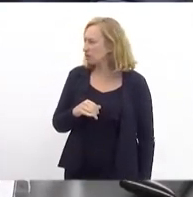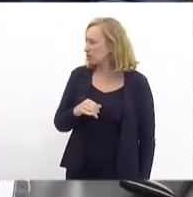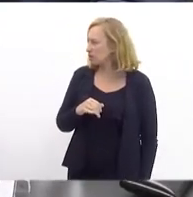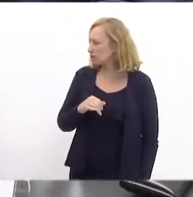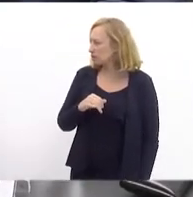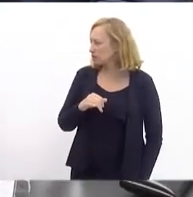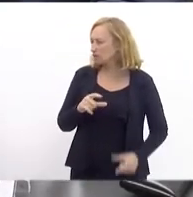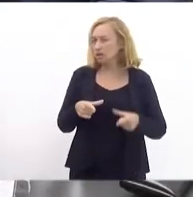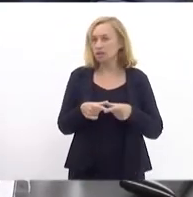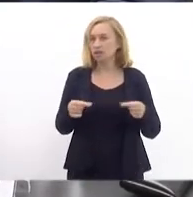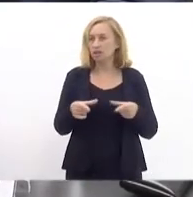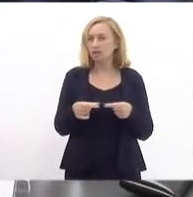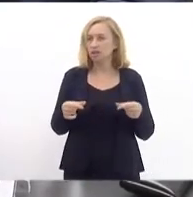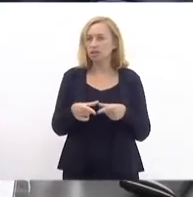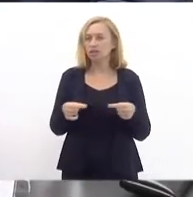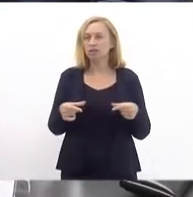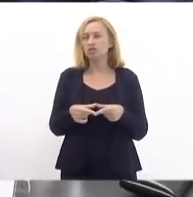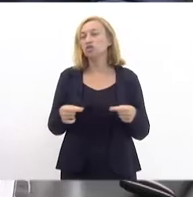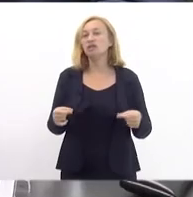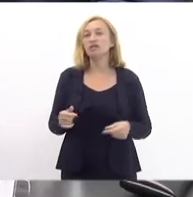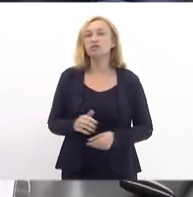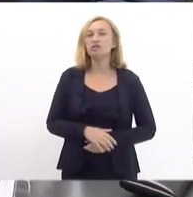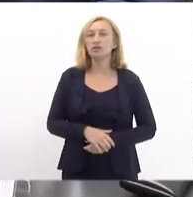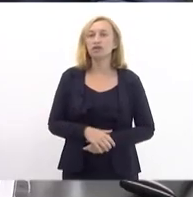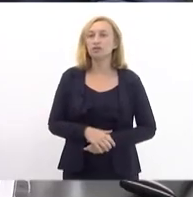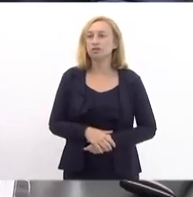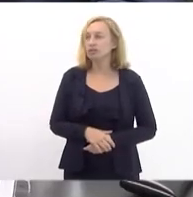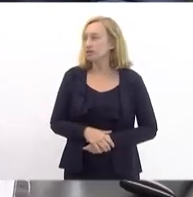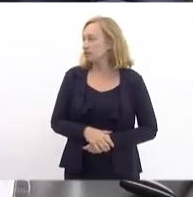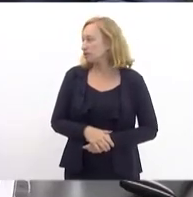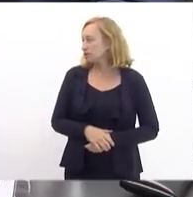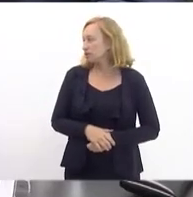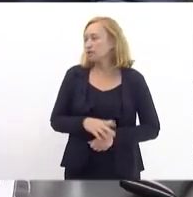E eu sei que a concessionária, né, tem lá um